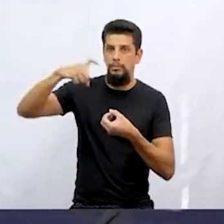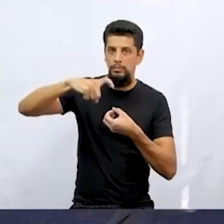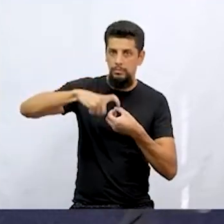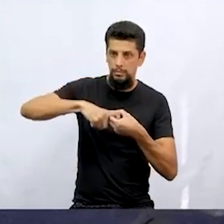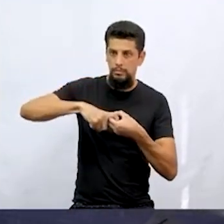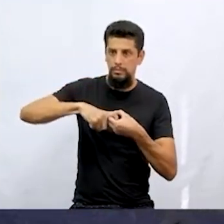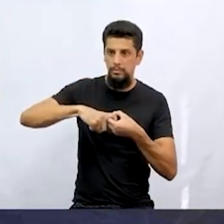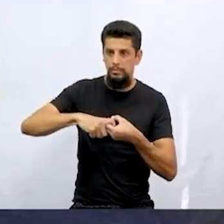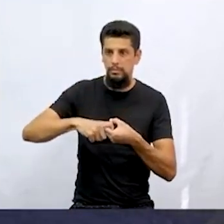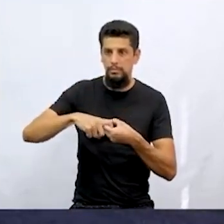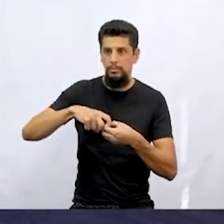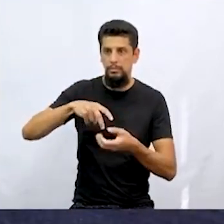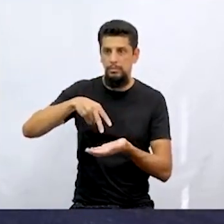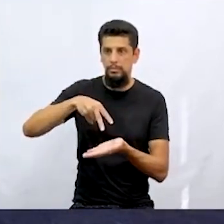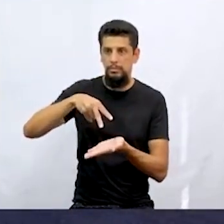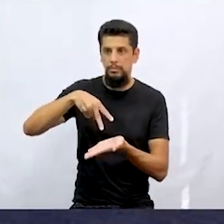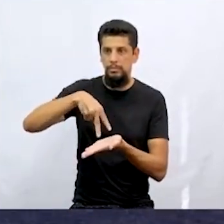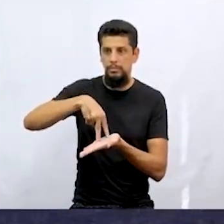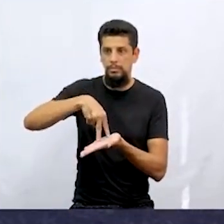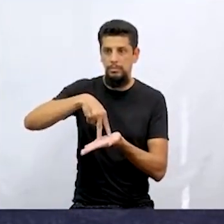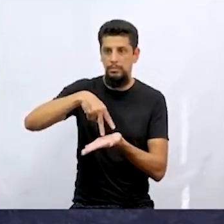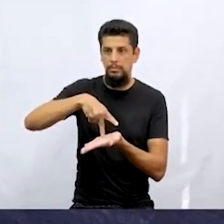Isso, agora volta.